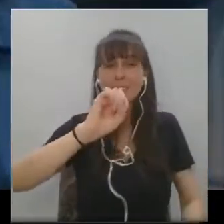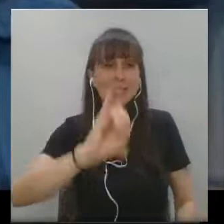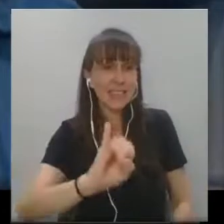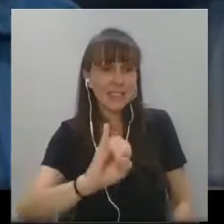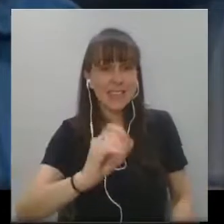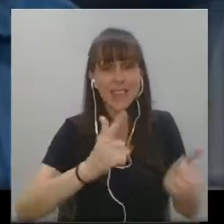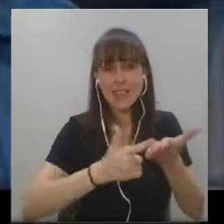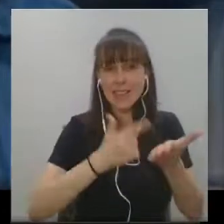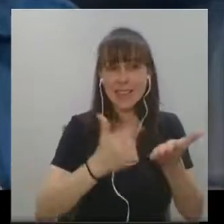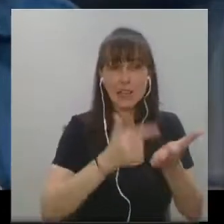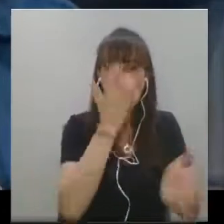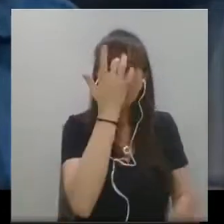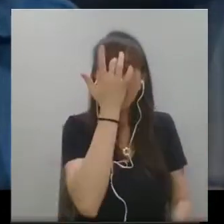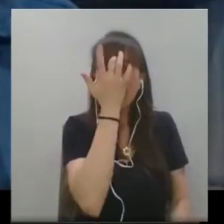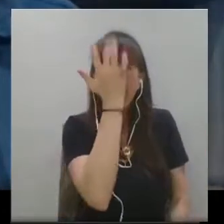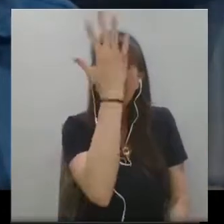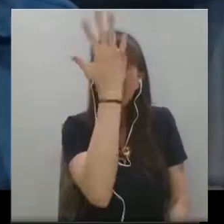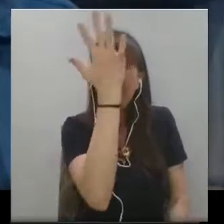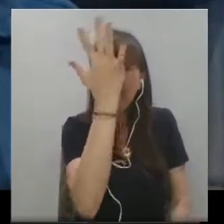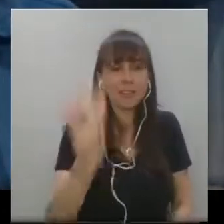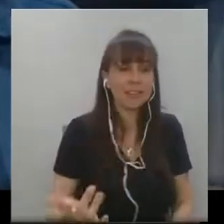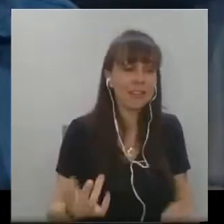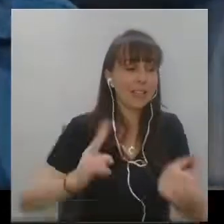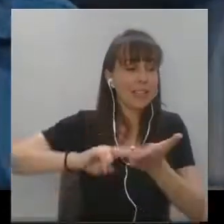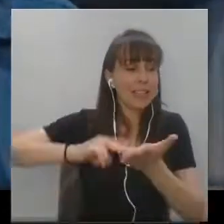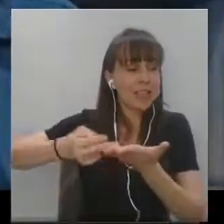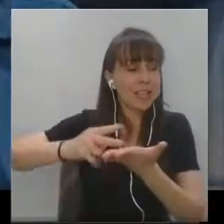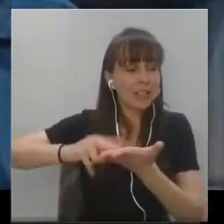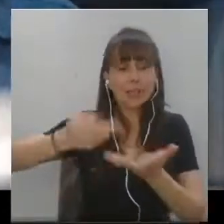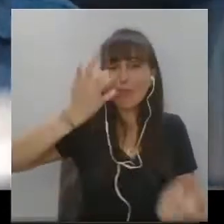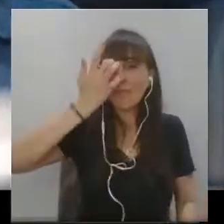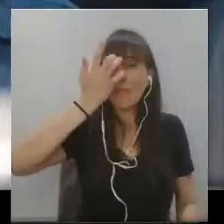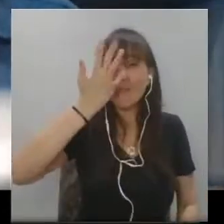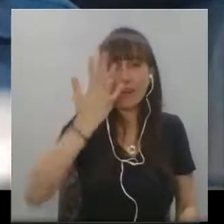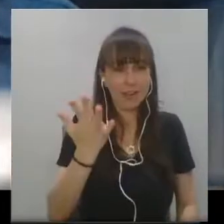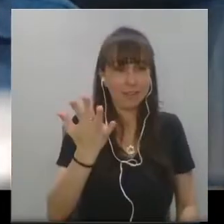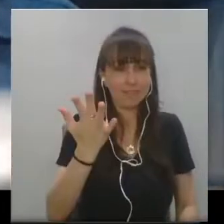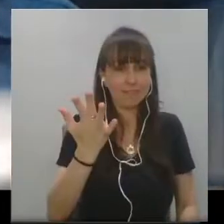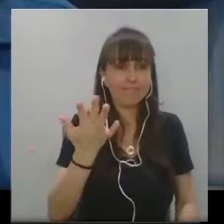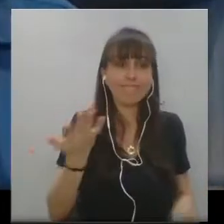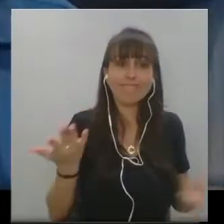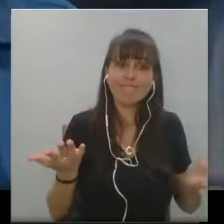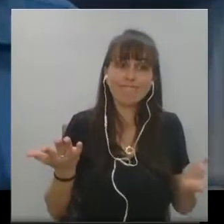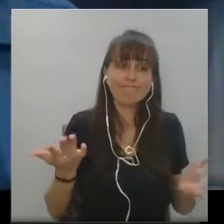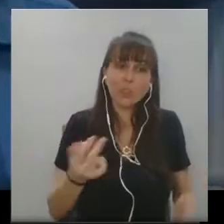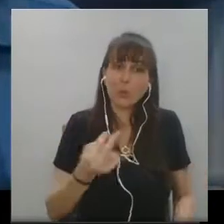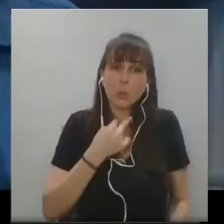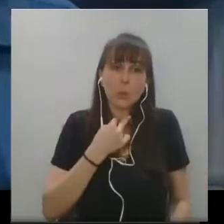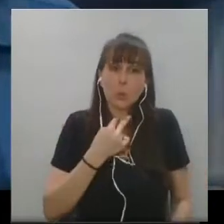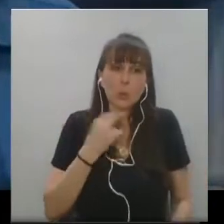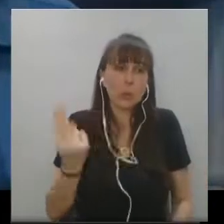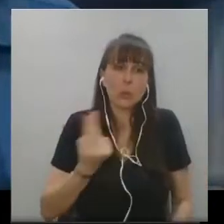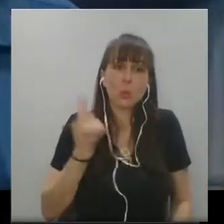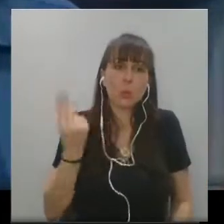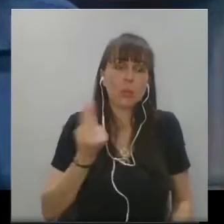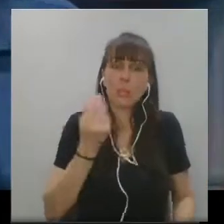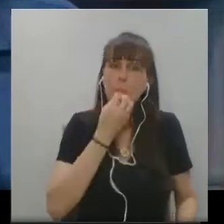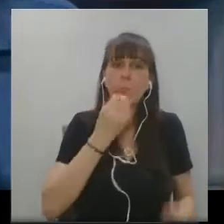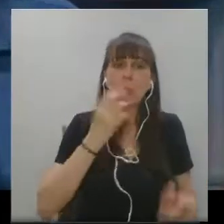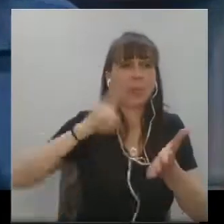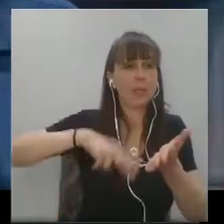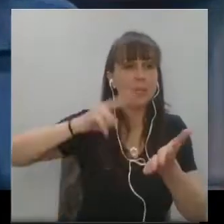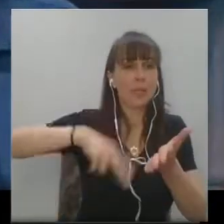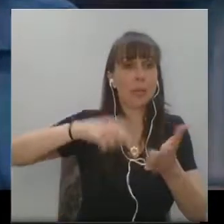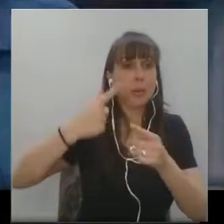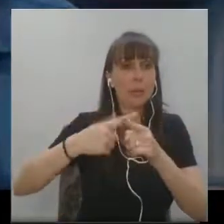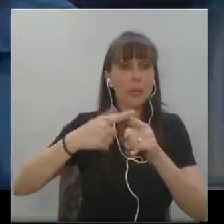obra que tem a tradução facilitada. Na verdade, não vai ser uma boa leitura do clássico, porque o clássico ele tende a